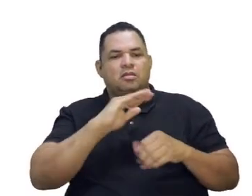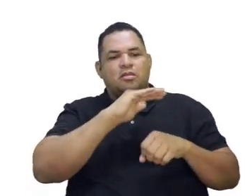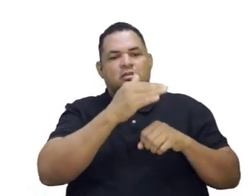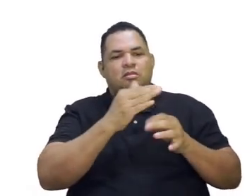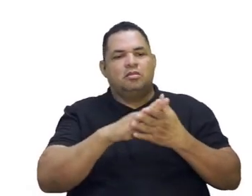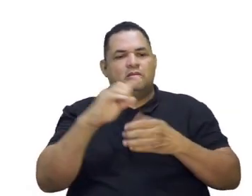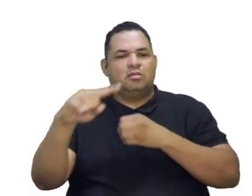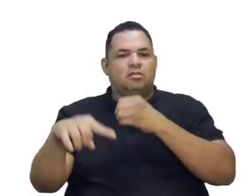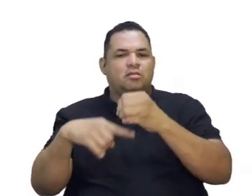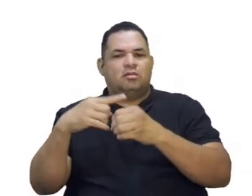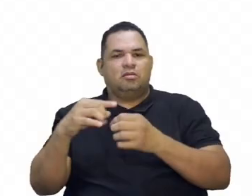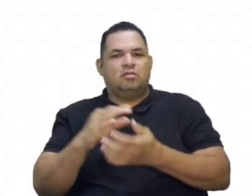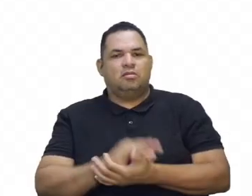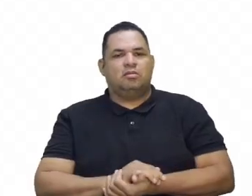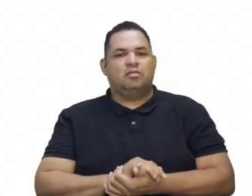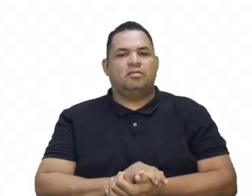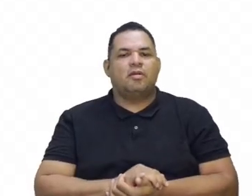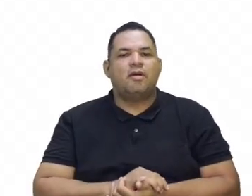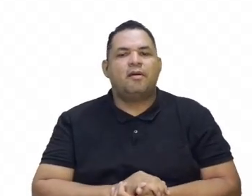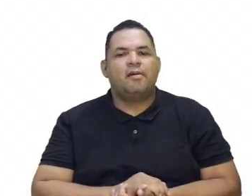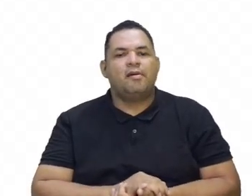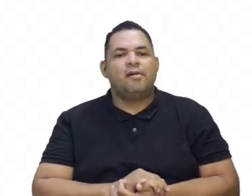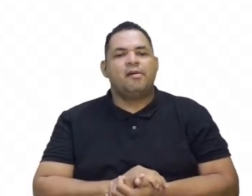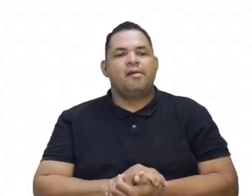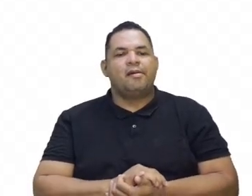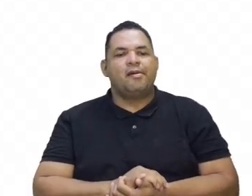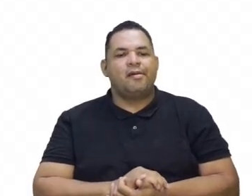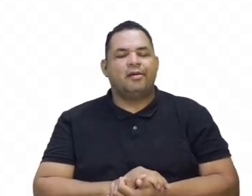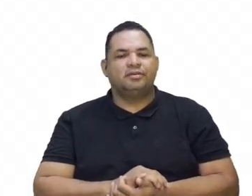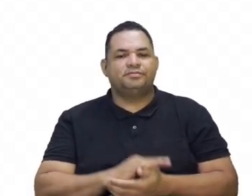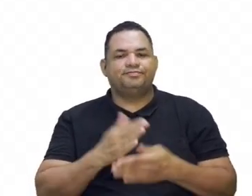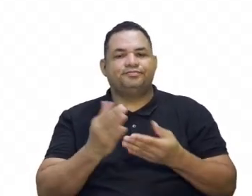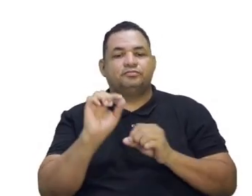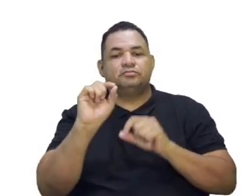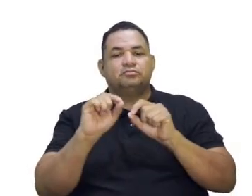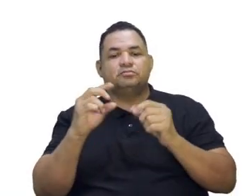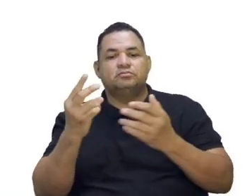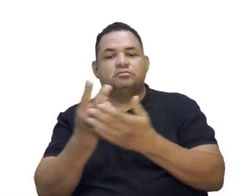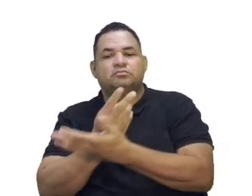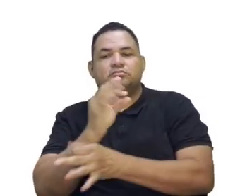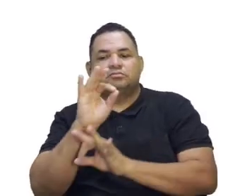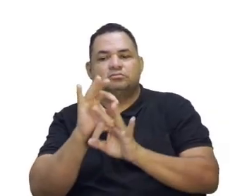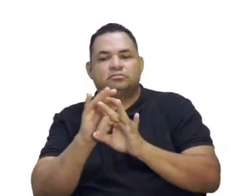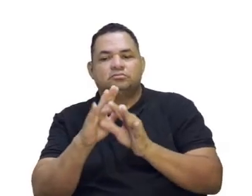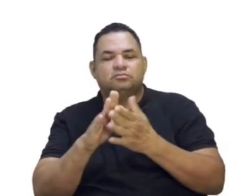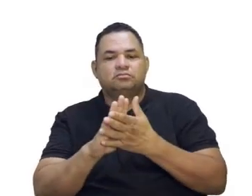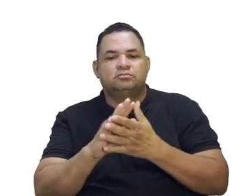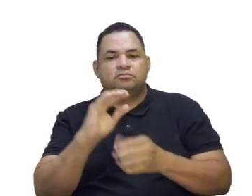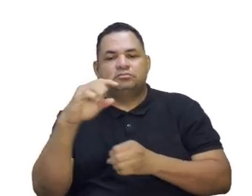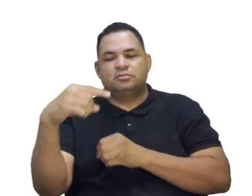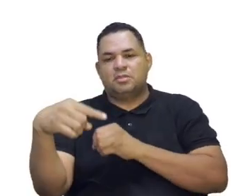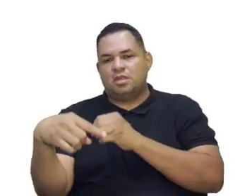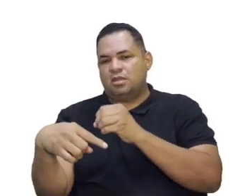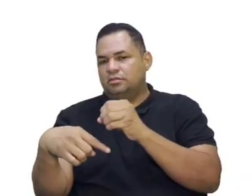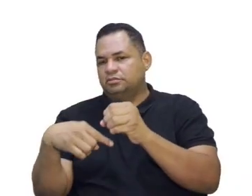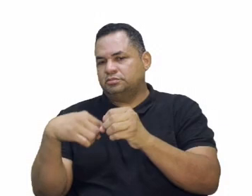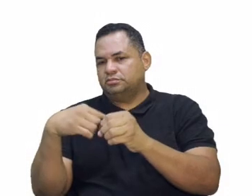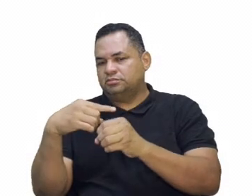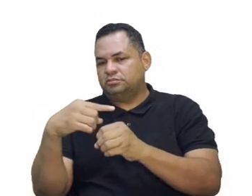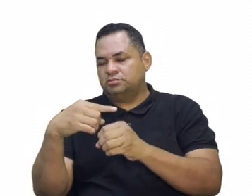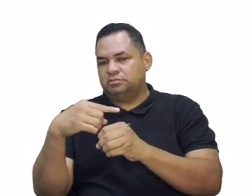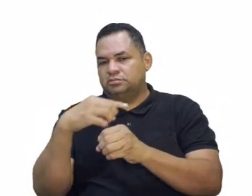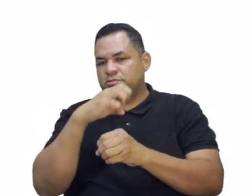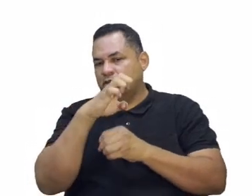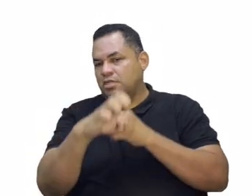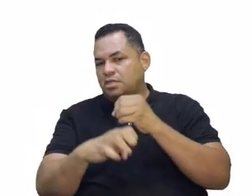camadas atômicas, né? As camadas de níveis de energia. E o que acontece aqui? O elétron ficaria